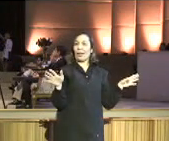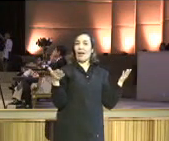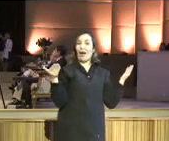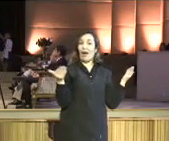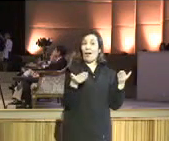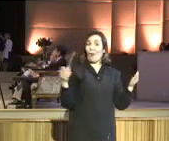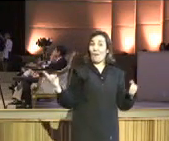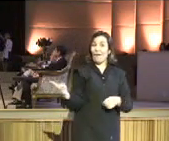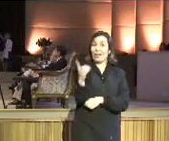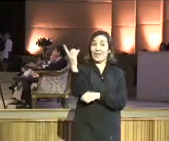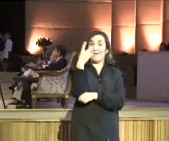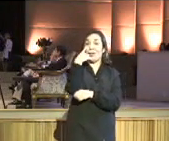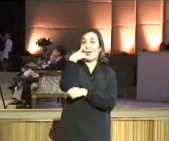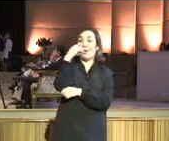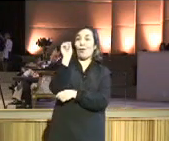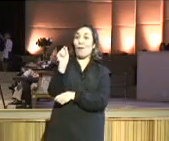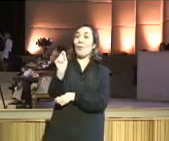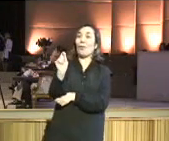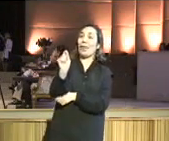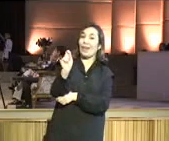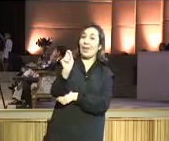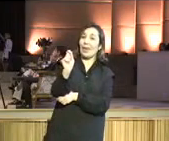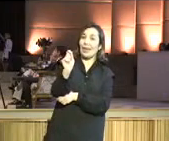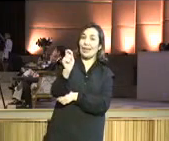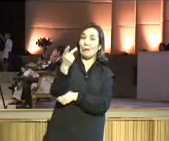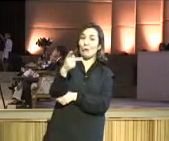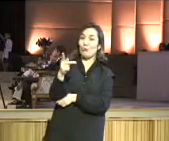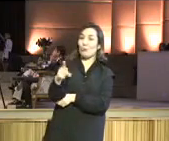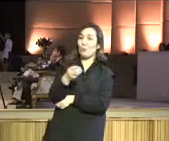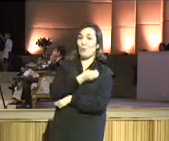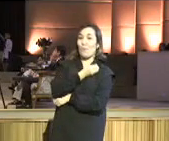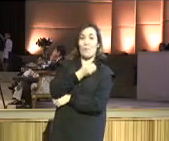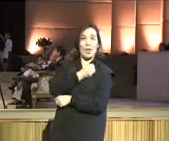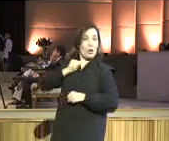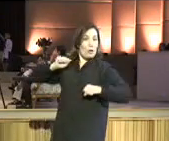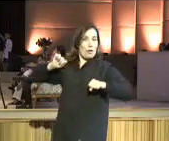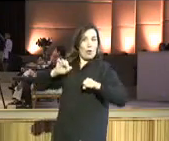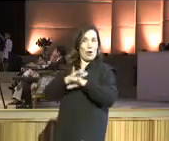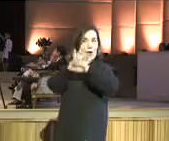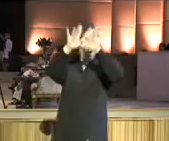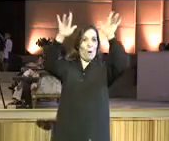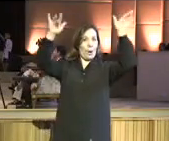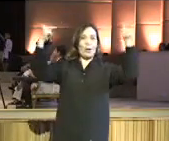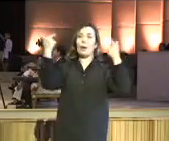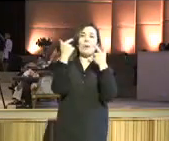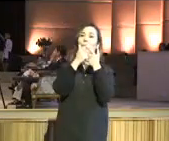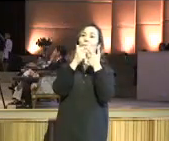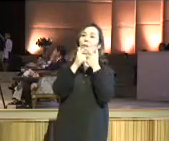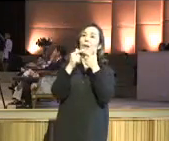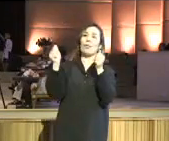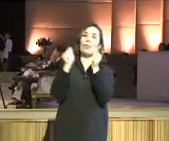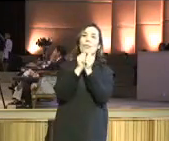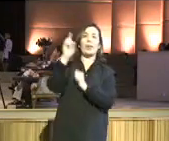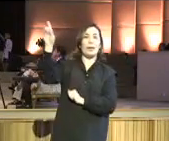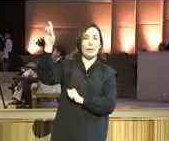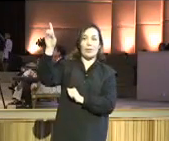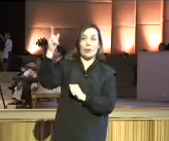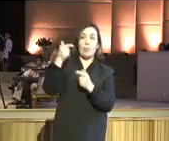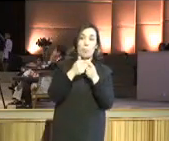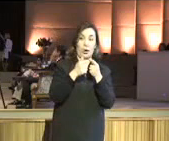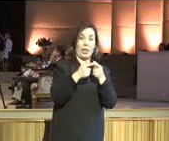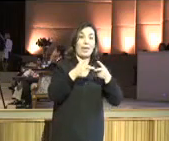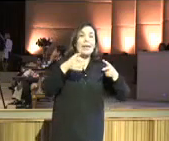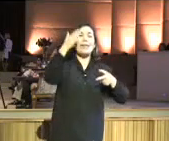coroa. E olha que a coroa de Davi era um negócio extraordinário. A coroa de